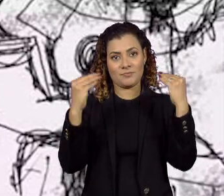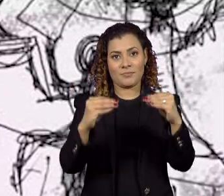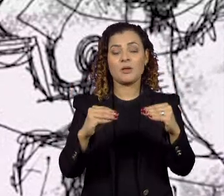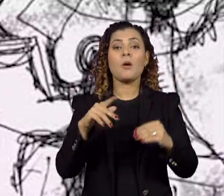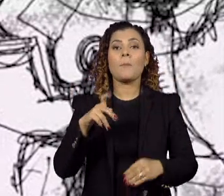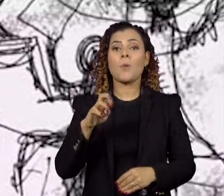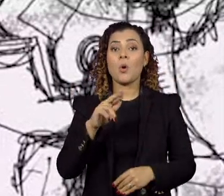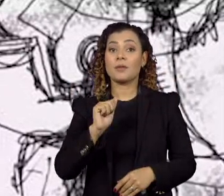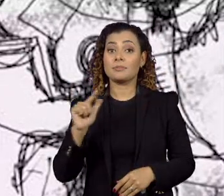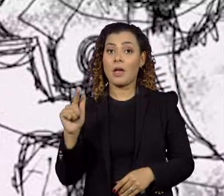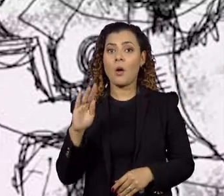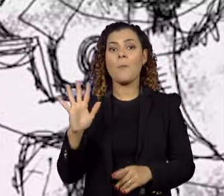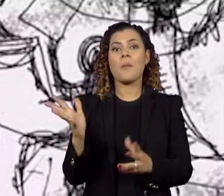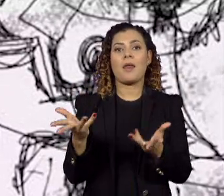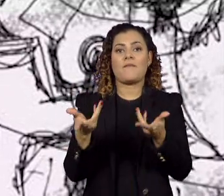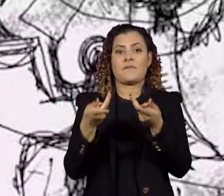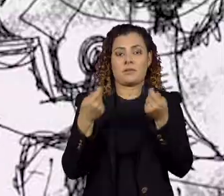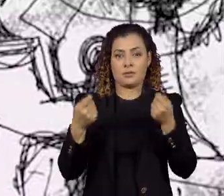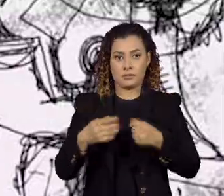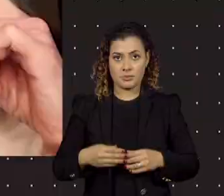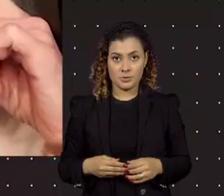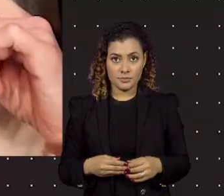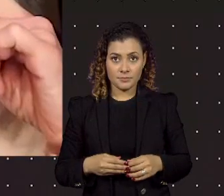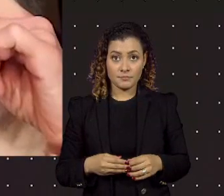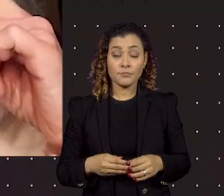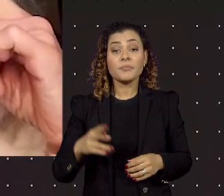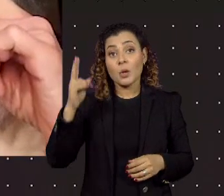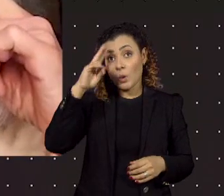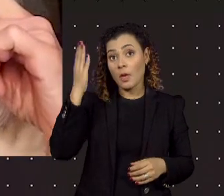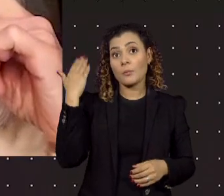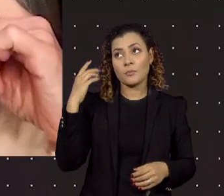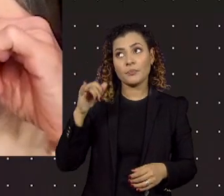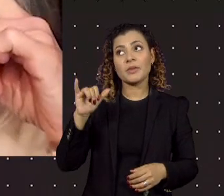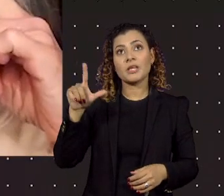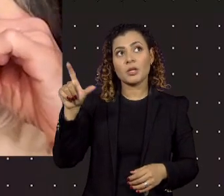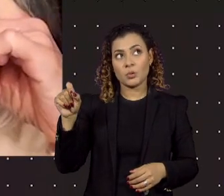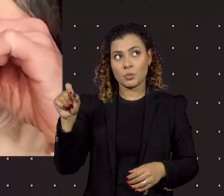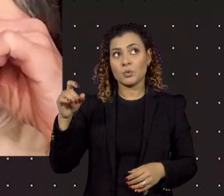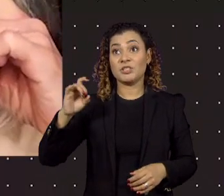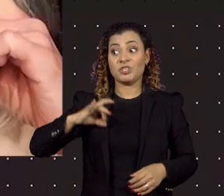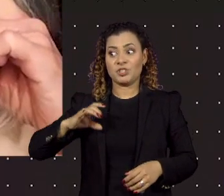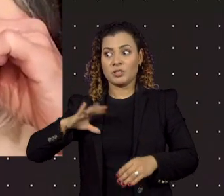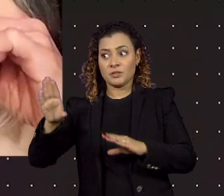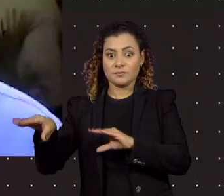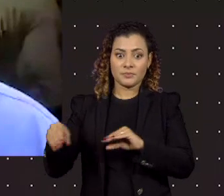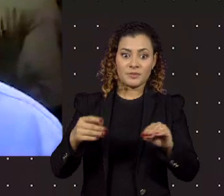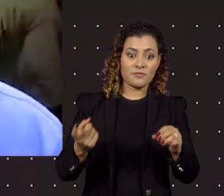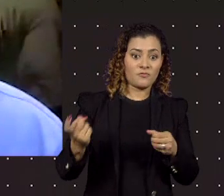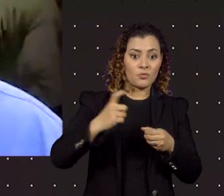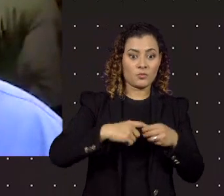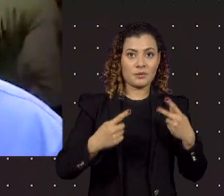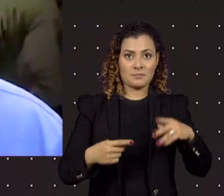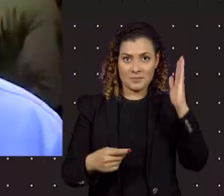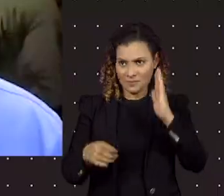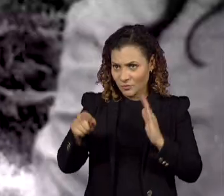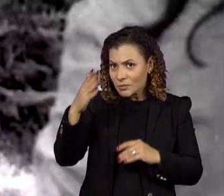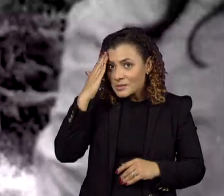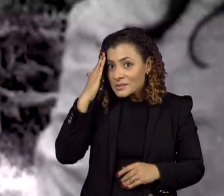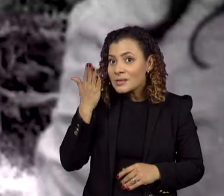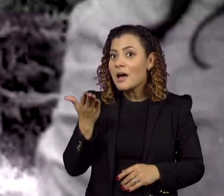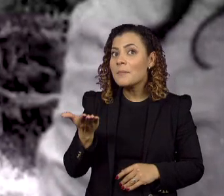Maravilhas. Me lembro da volta do Ilo do Chile. Sim. Eu não sei se você